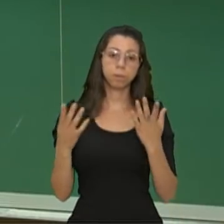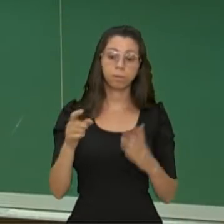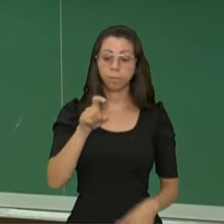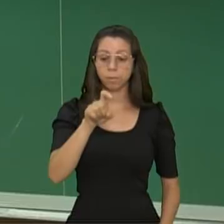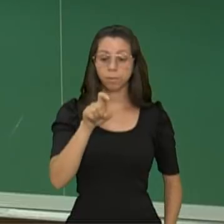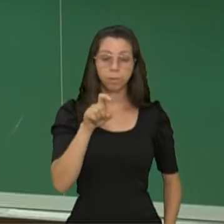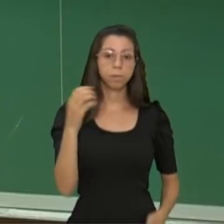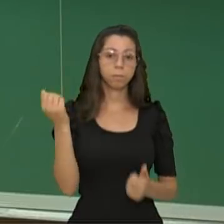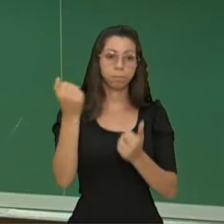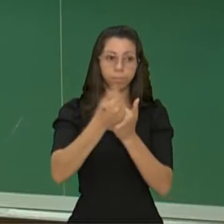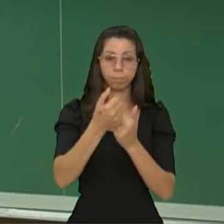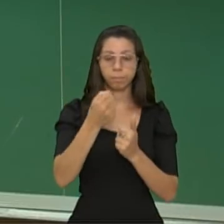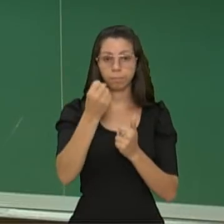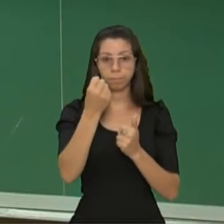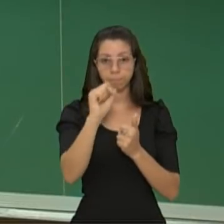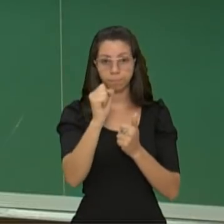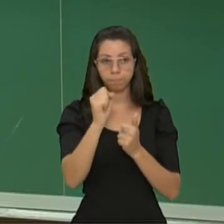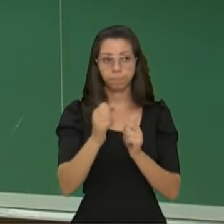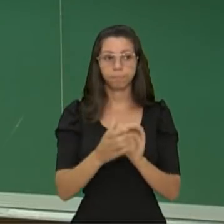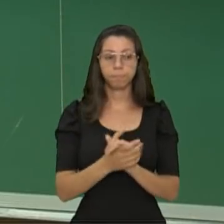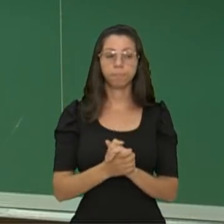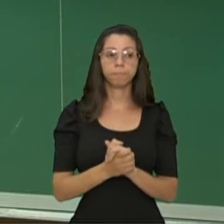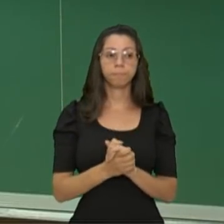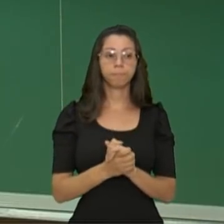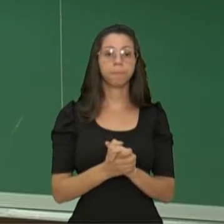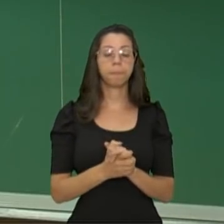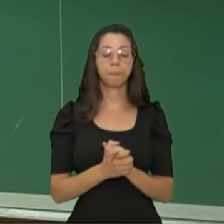4 vezes